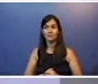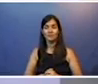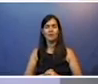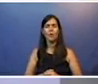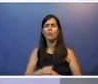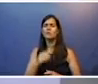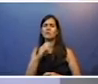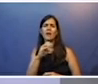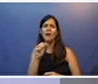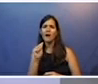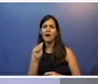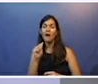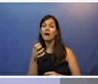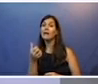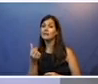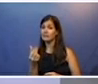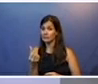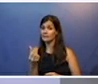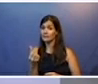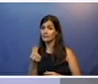é 6.